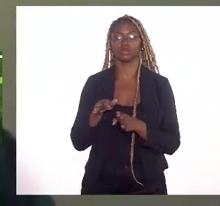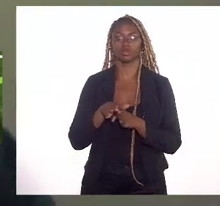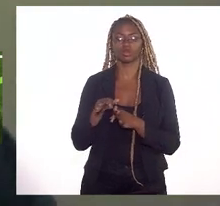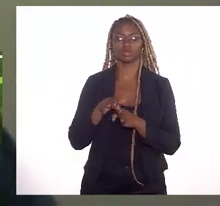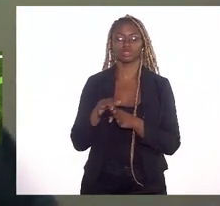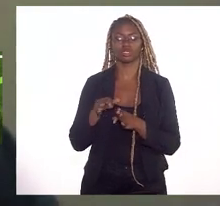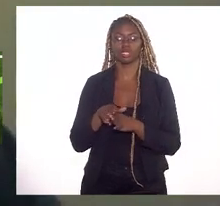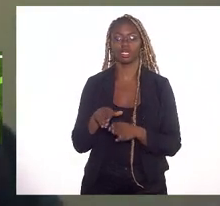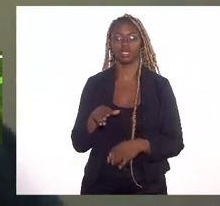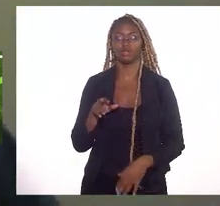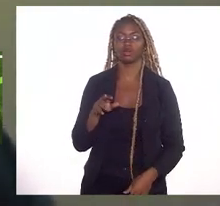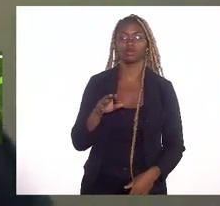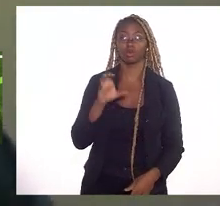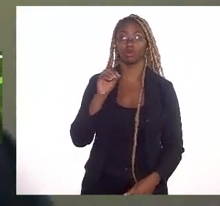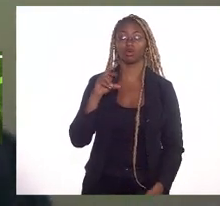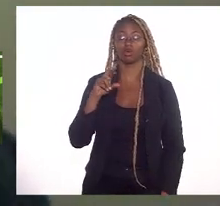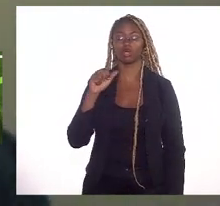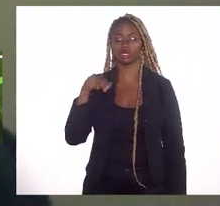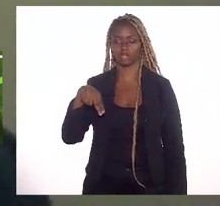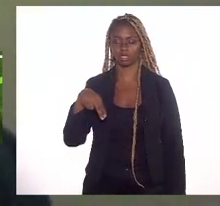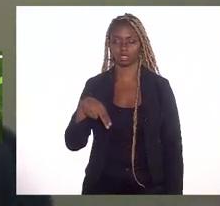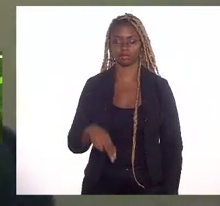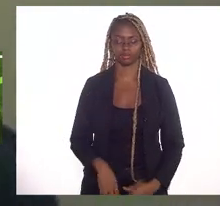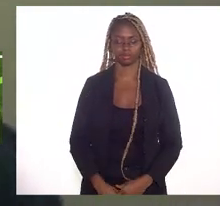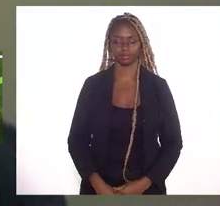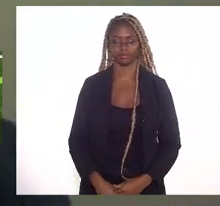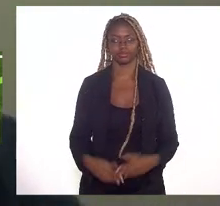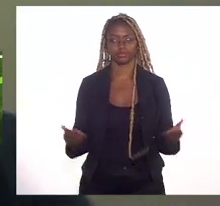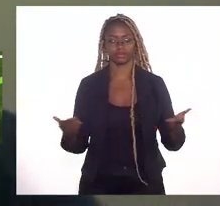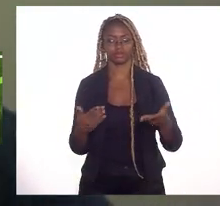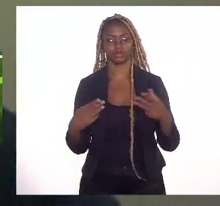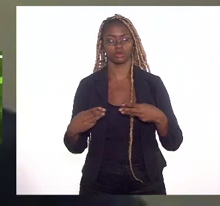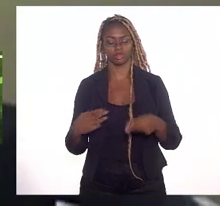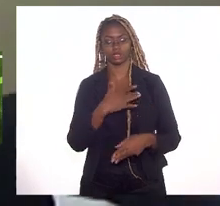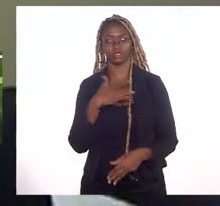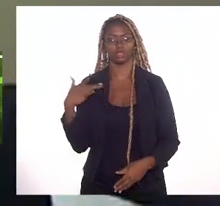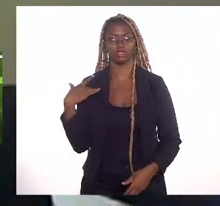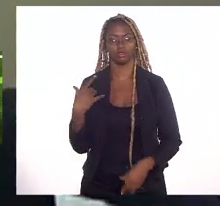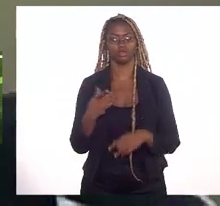Então, com a palavra agora, o Ministério da Saúde, doutor Luiz Fernando.